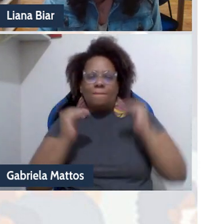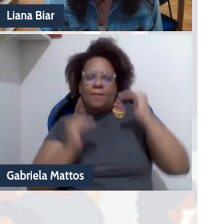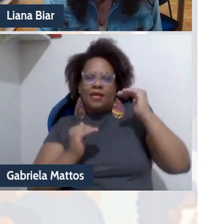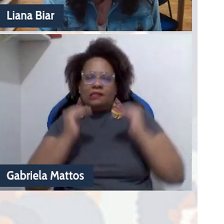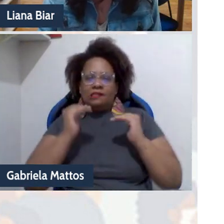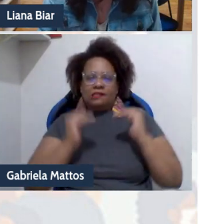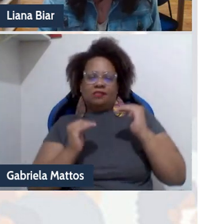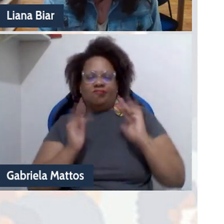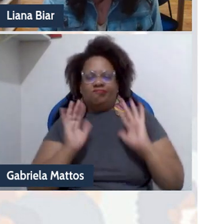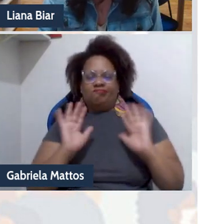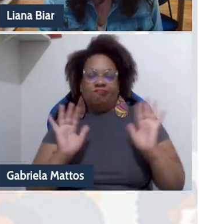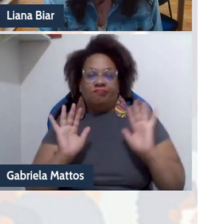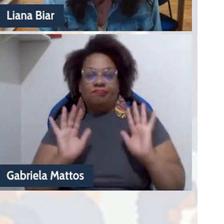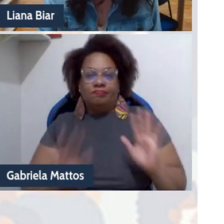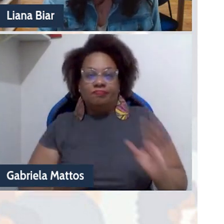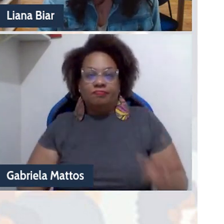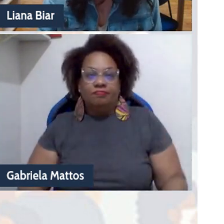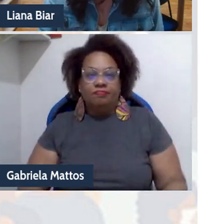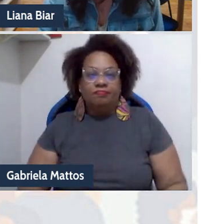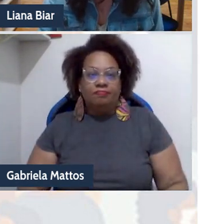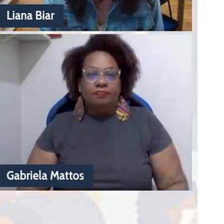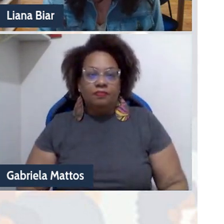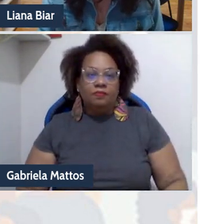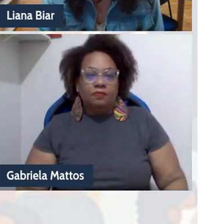qualquer maneira, né, a